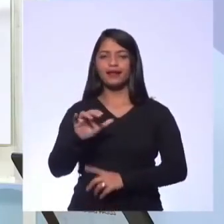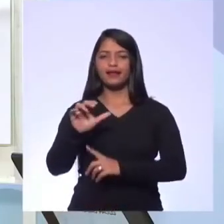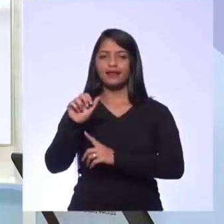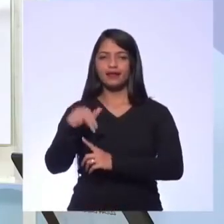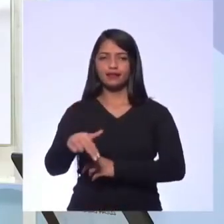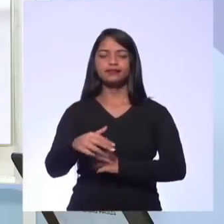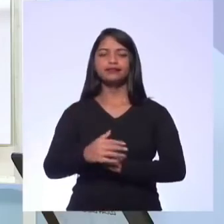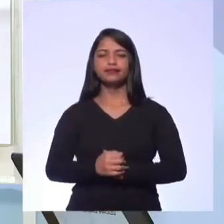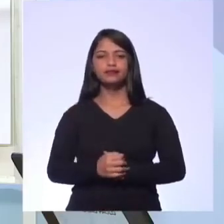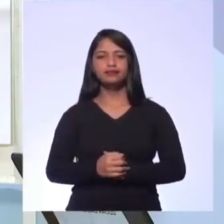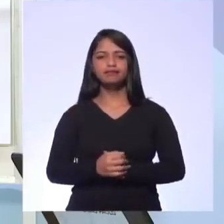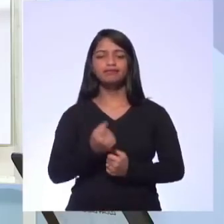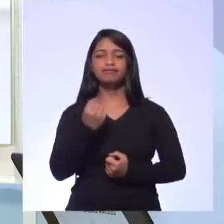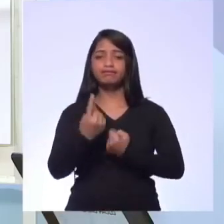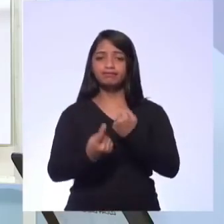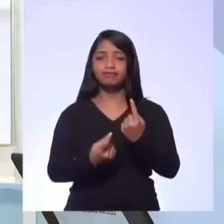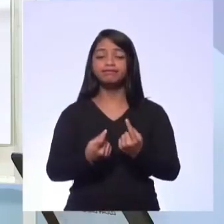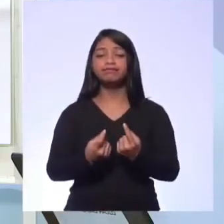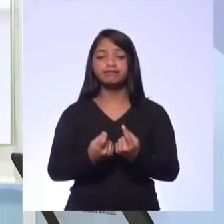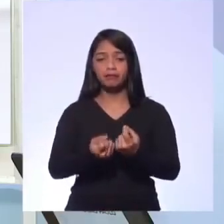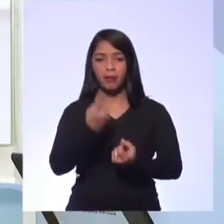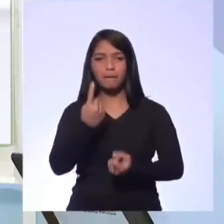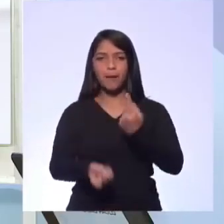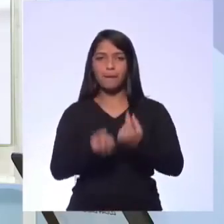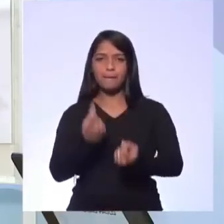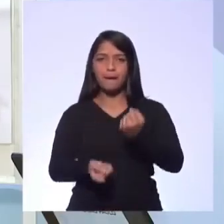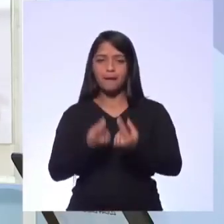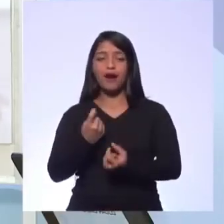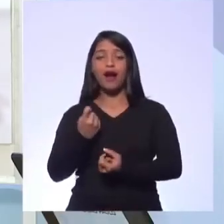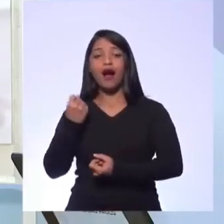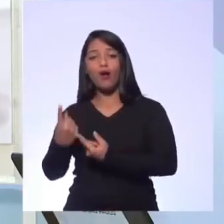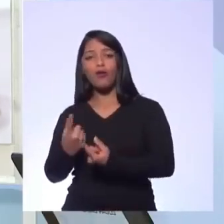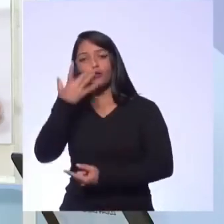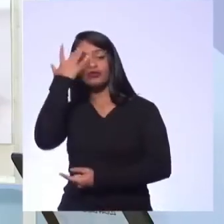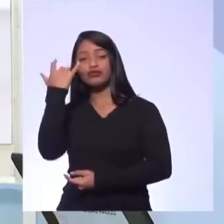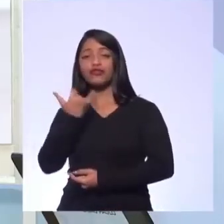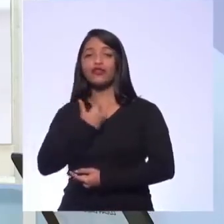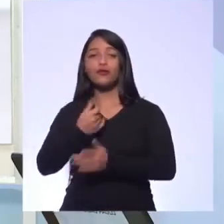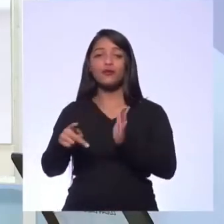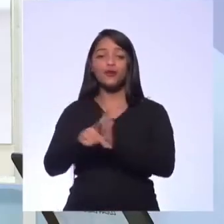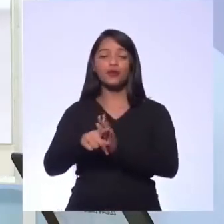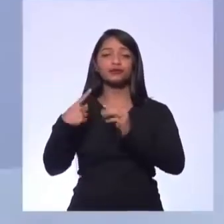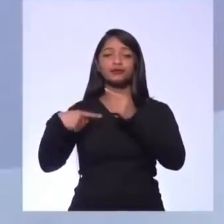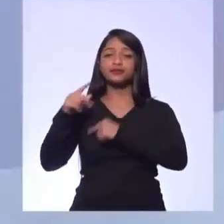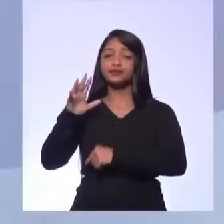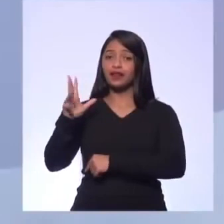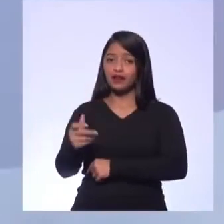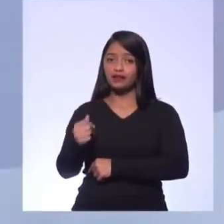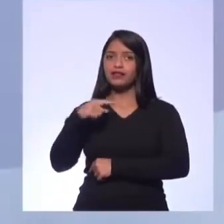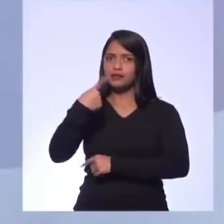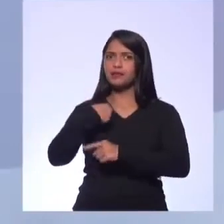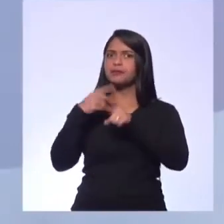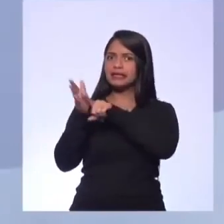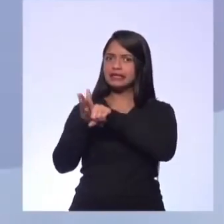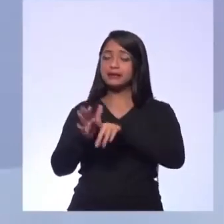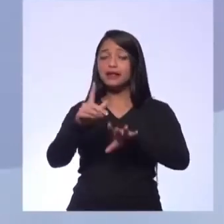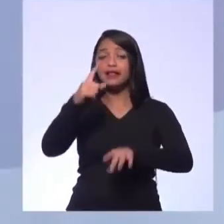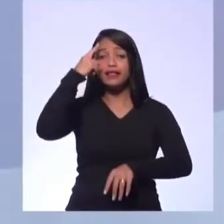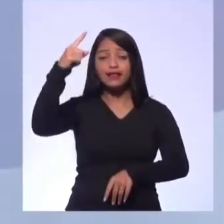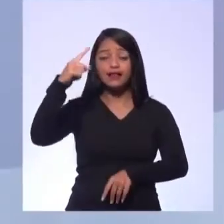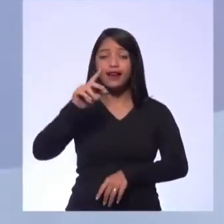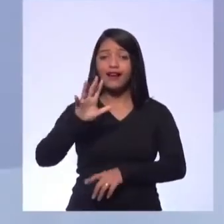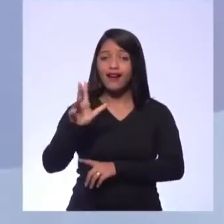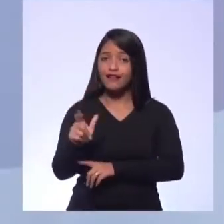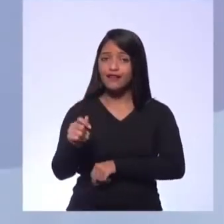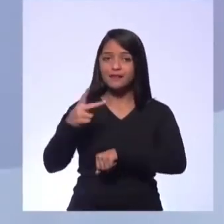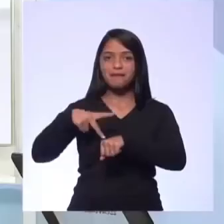África, aí eu vou ter que pesquisar, né? Quero falar africano, African, né? Lembrando que a África não é país, gente. A África é o